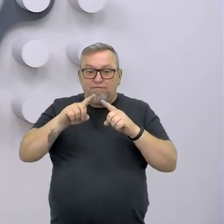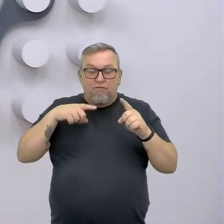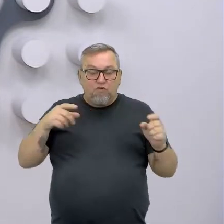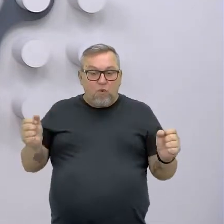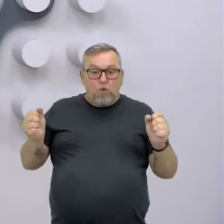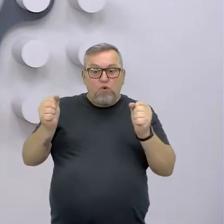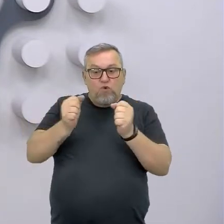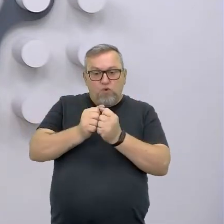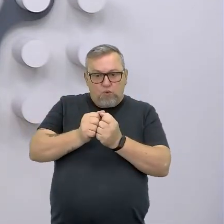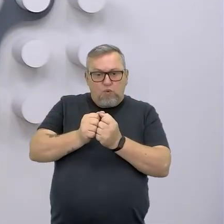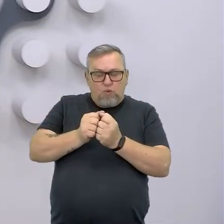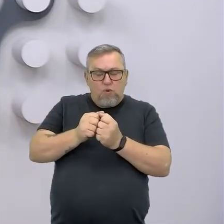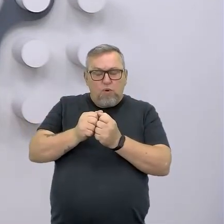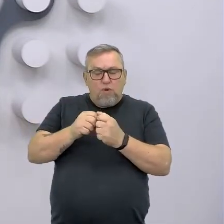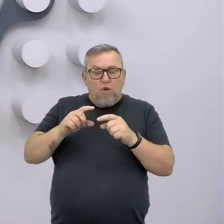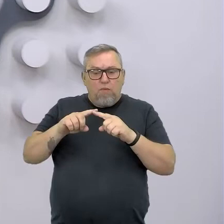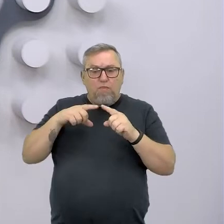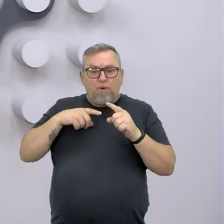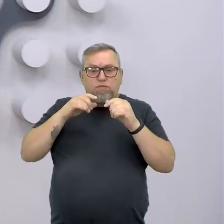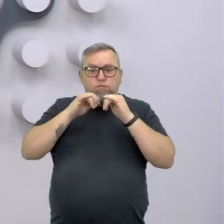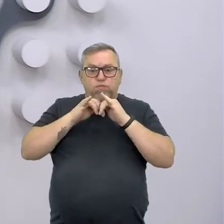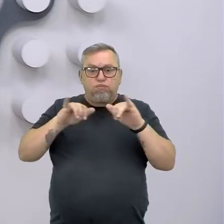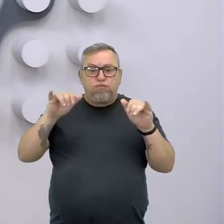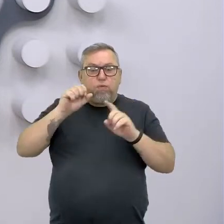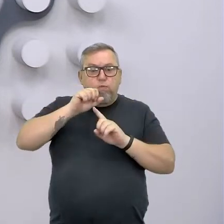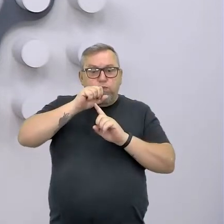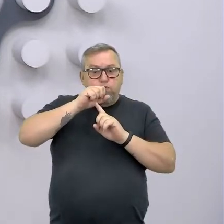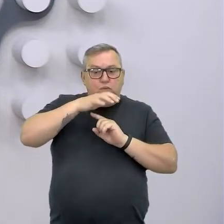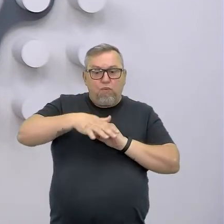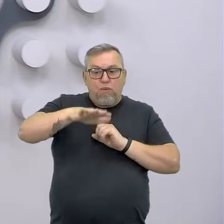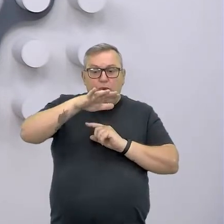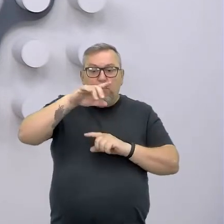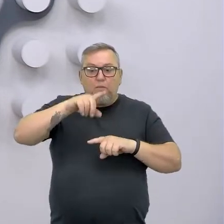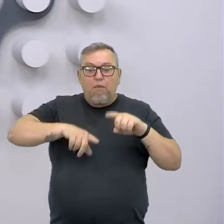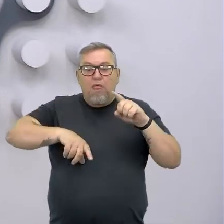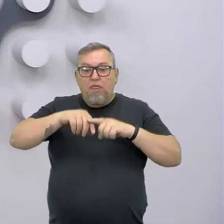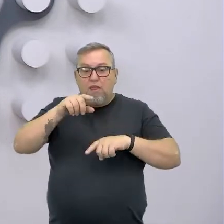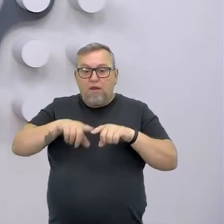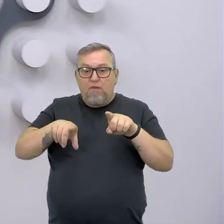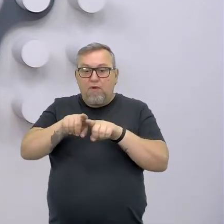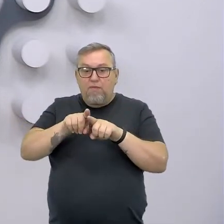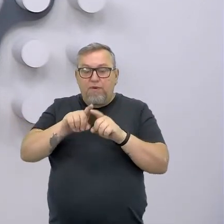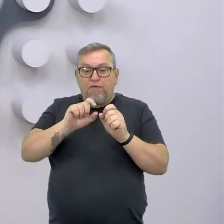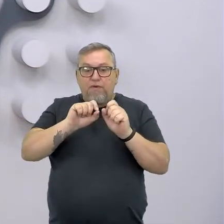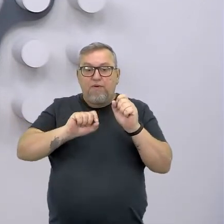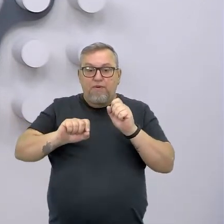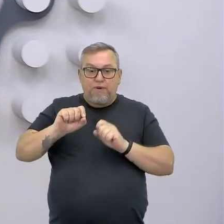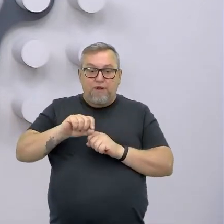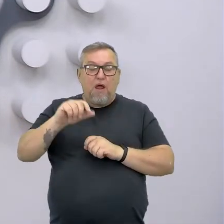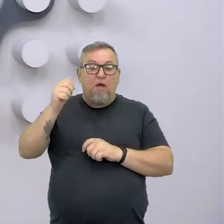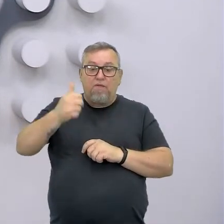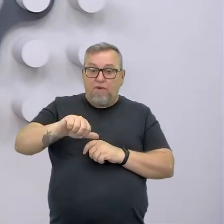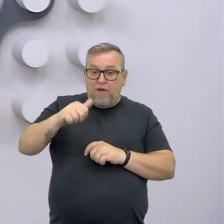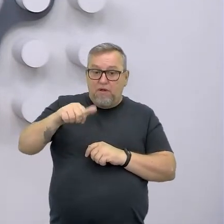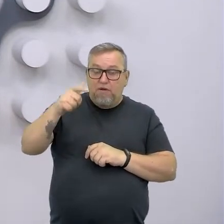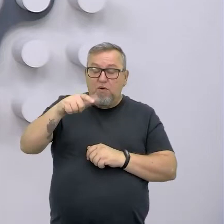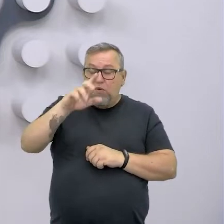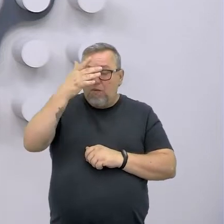esforços para publicar um material que, por sua vez, ele vai ser submetido à avaliação